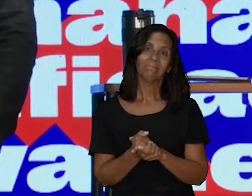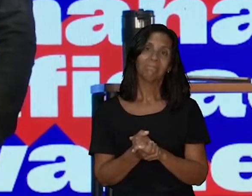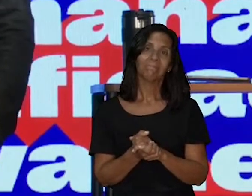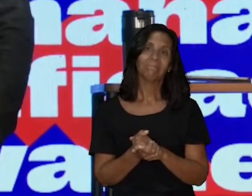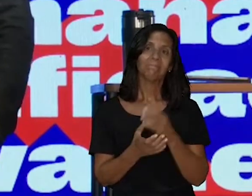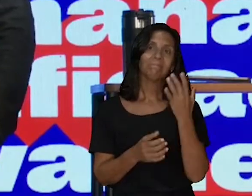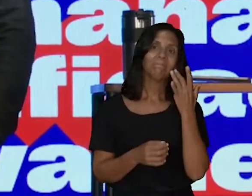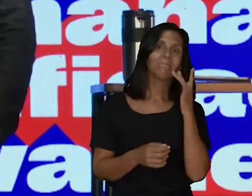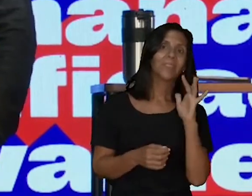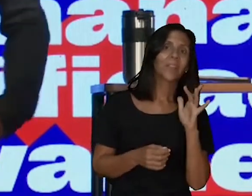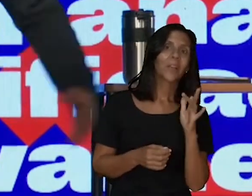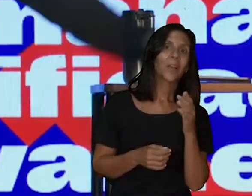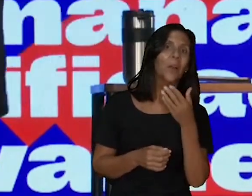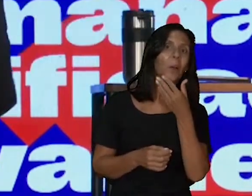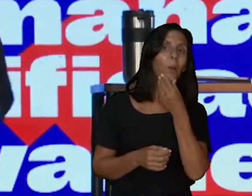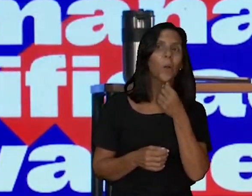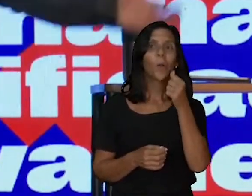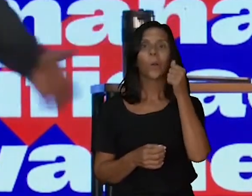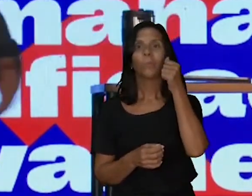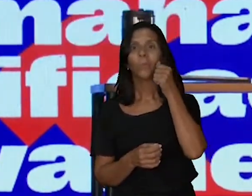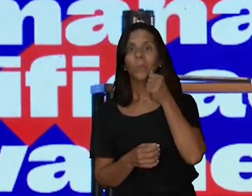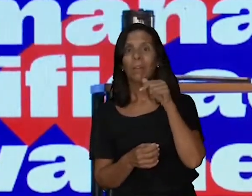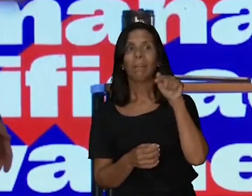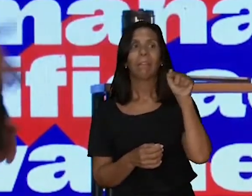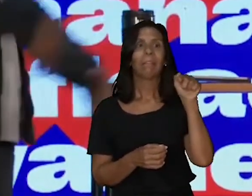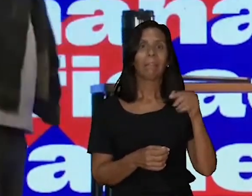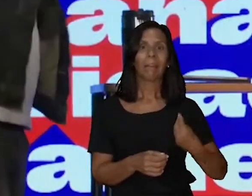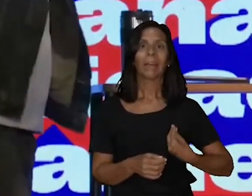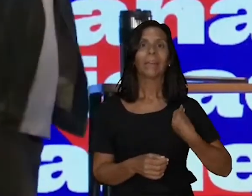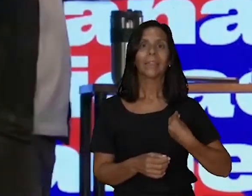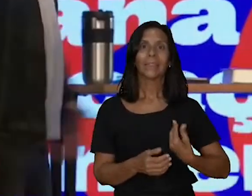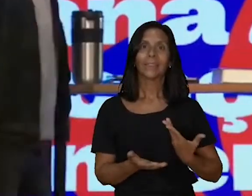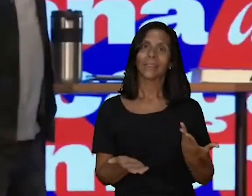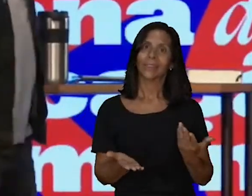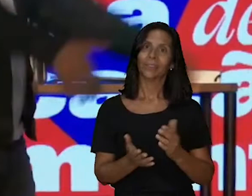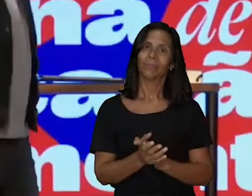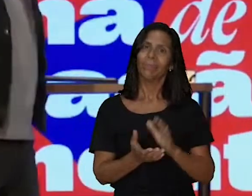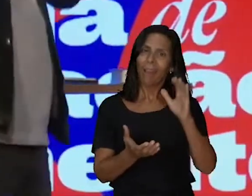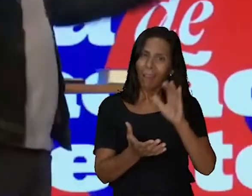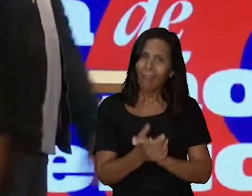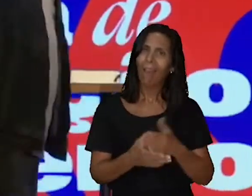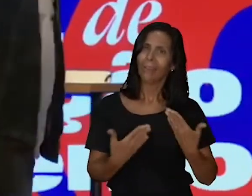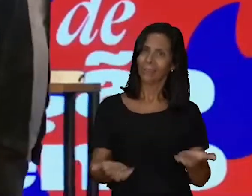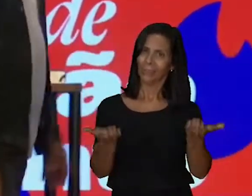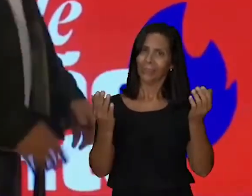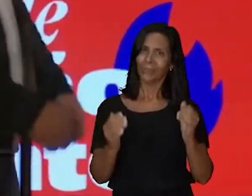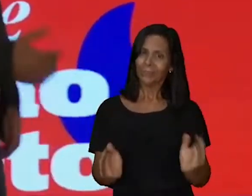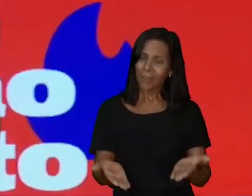Quem já está do lado é só tomar jeito, né? Levantou a mão, casa, rapaz, toma atitude.